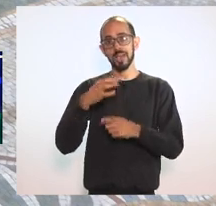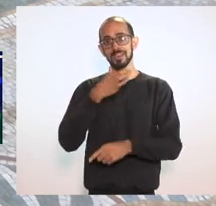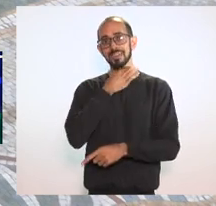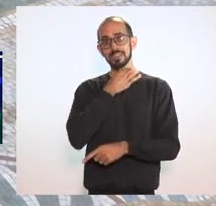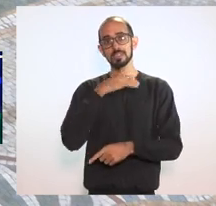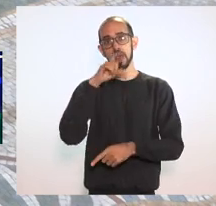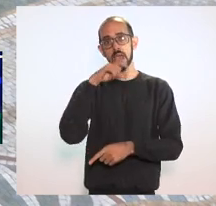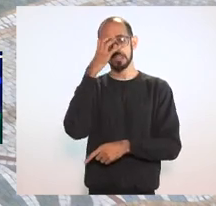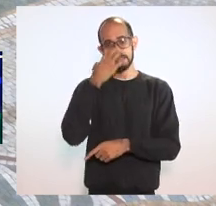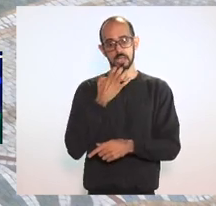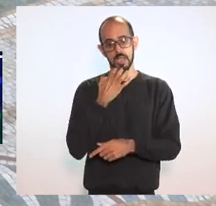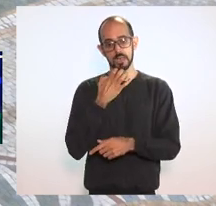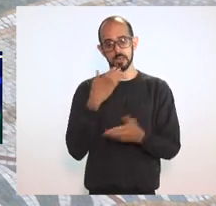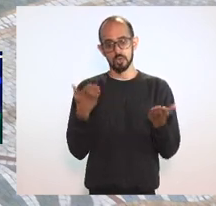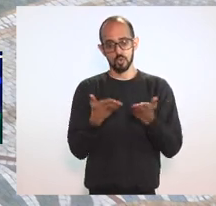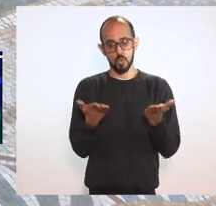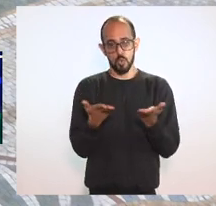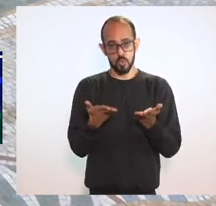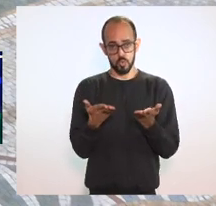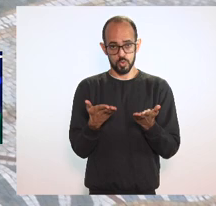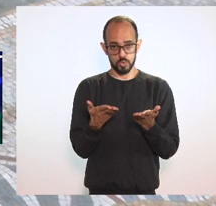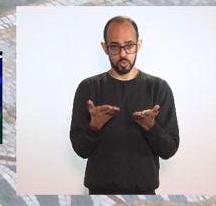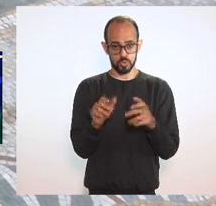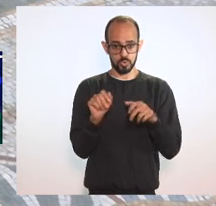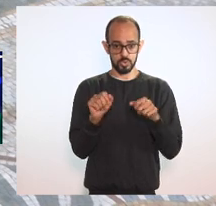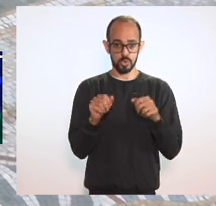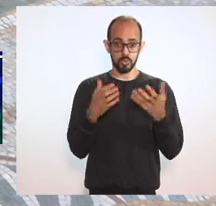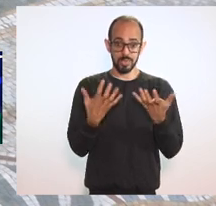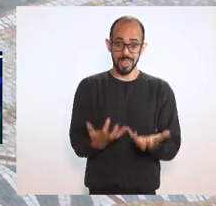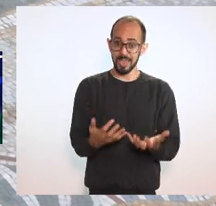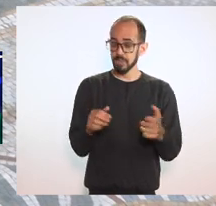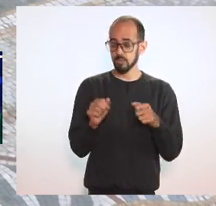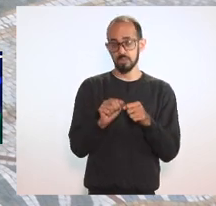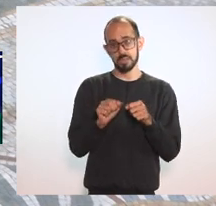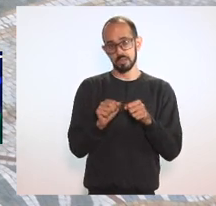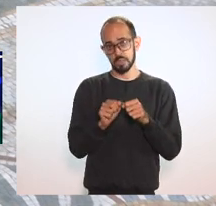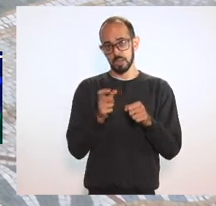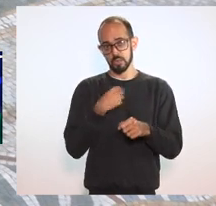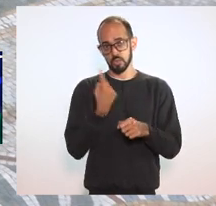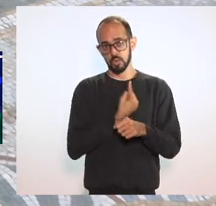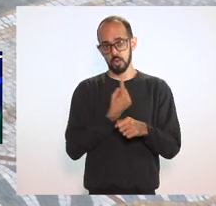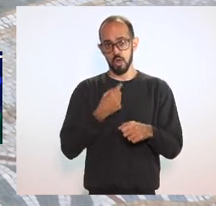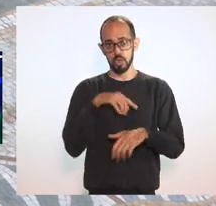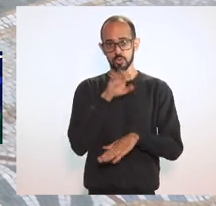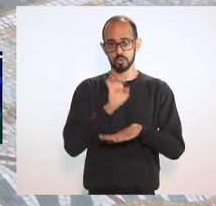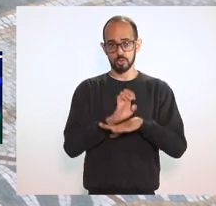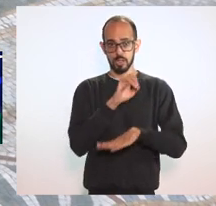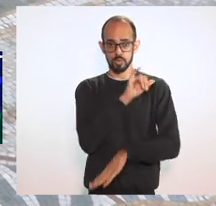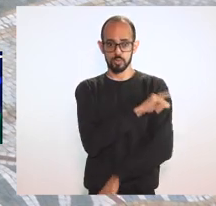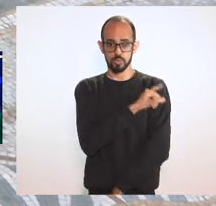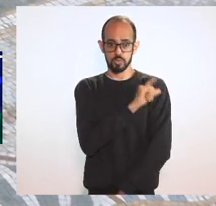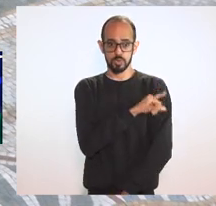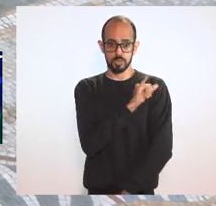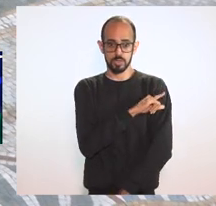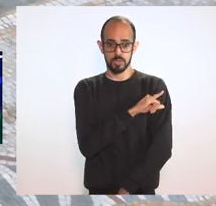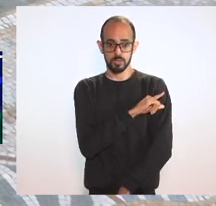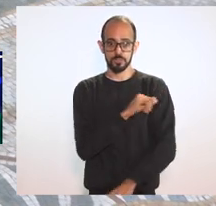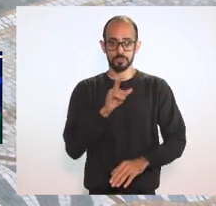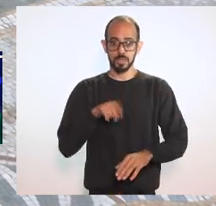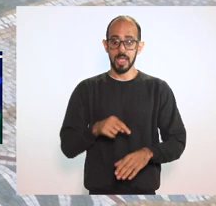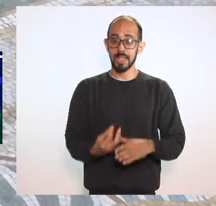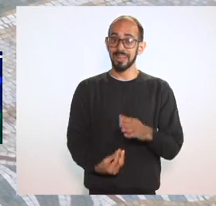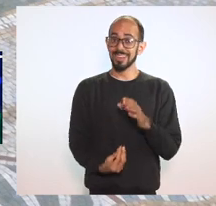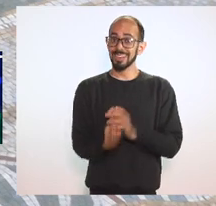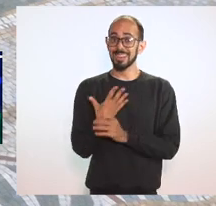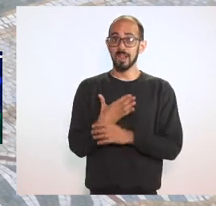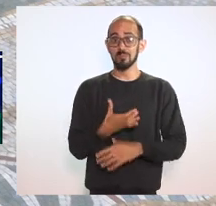e hoje o que estão querendo fazer com o nosso o nosso Estado do Rio de Janeiro é criar uma